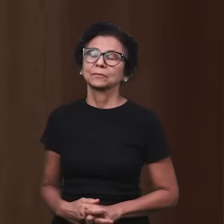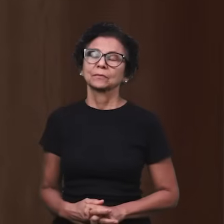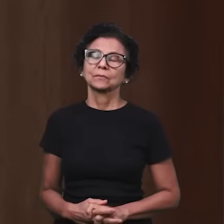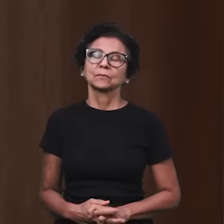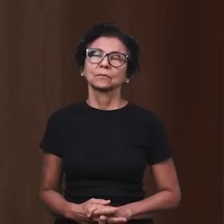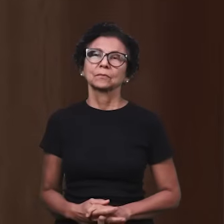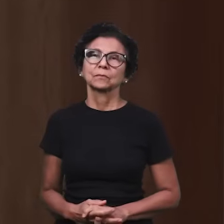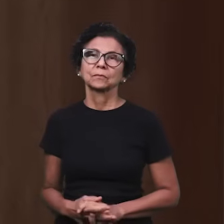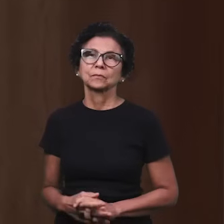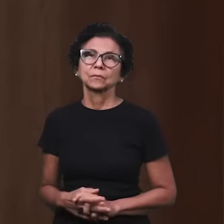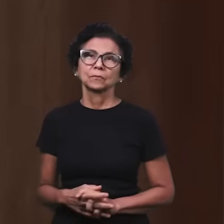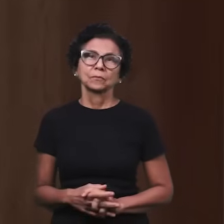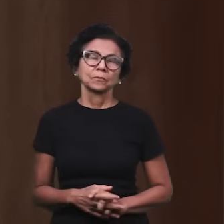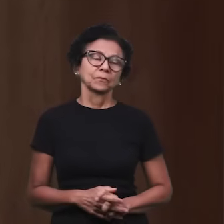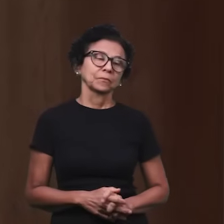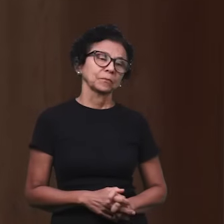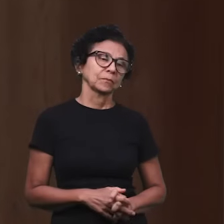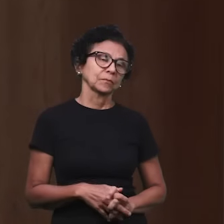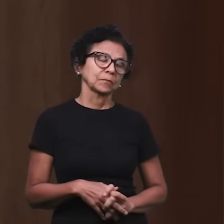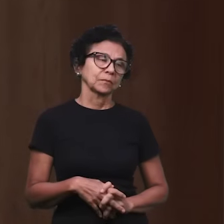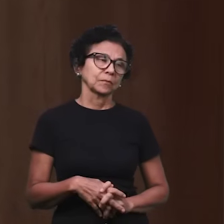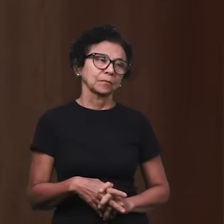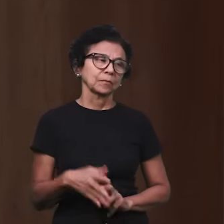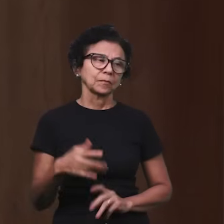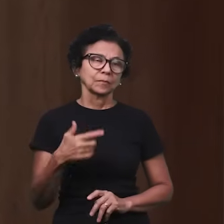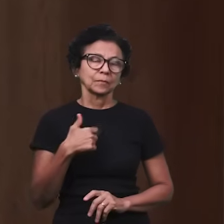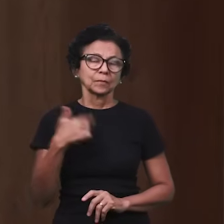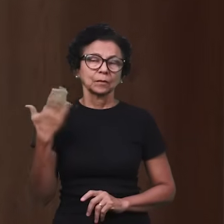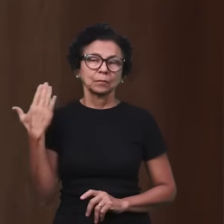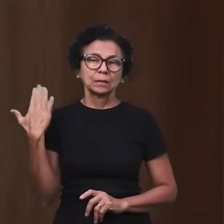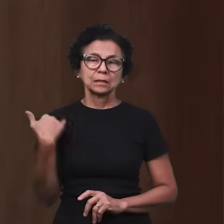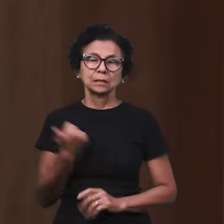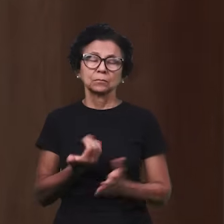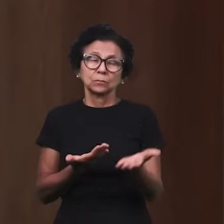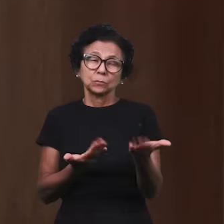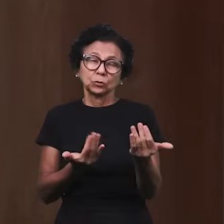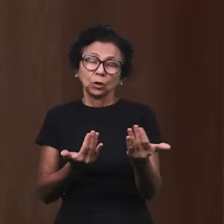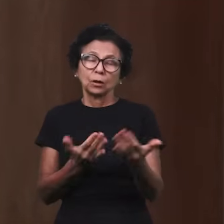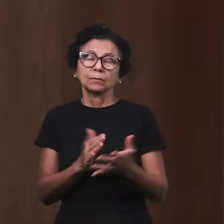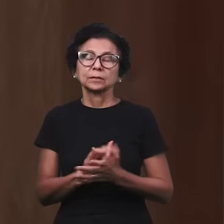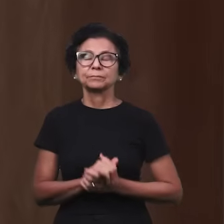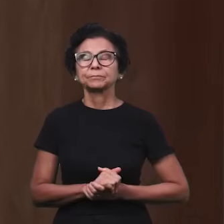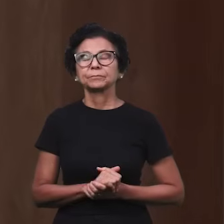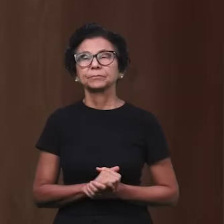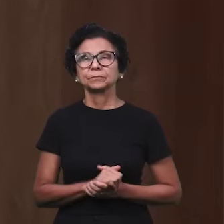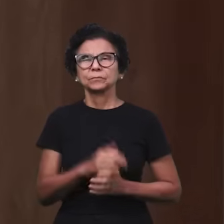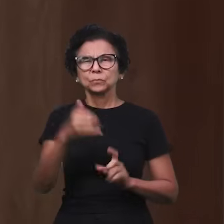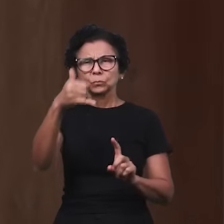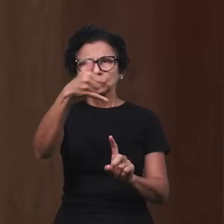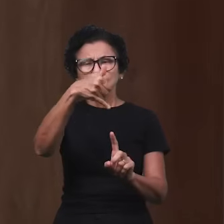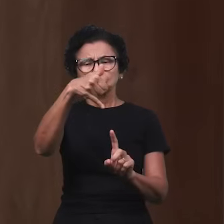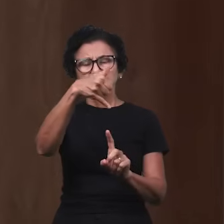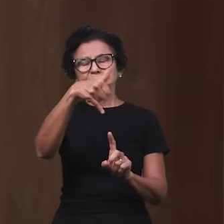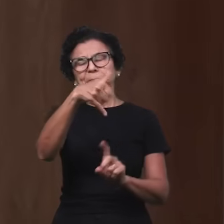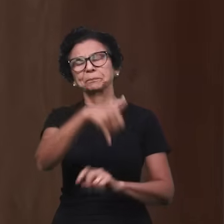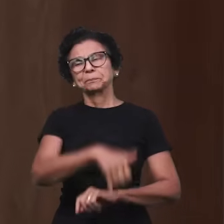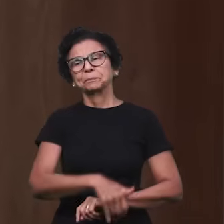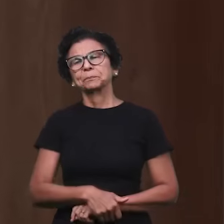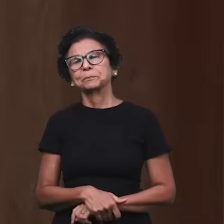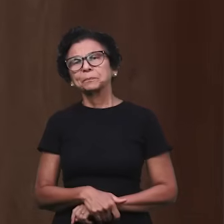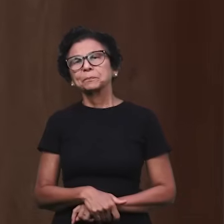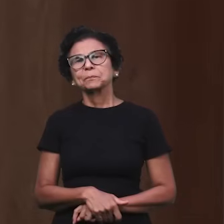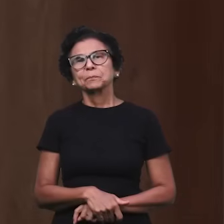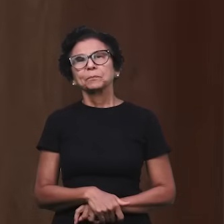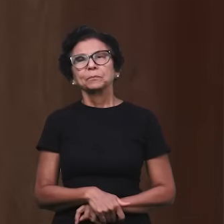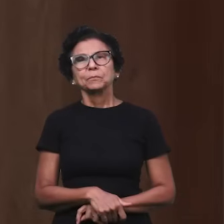jovem, muito jovem, era ungido ainda na época, e com